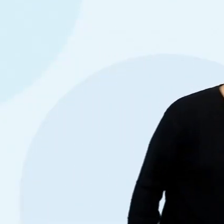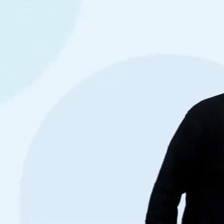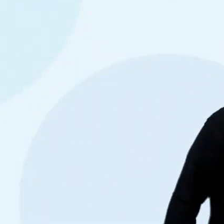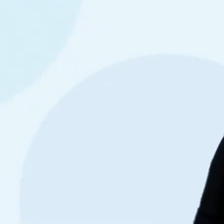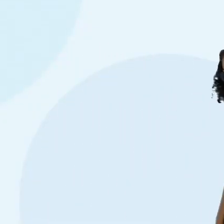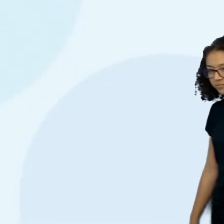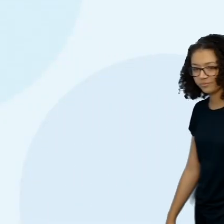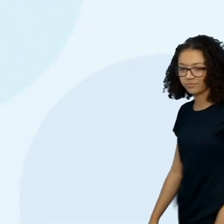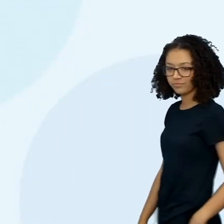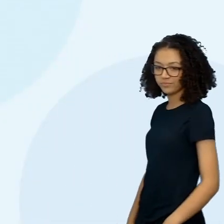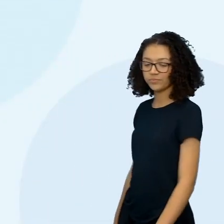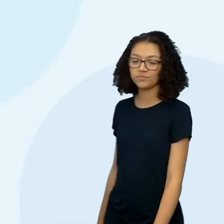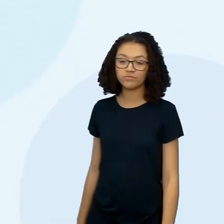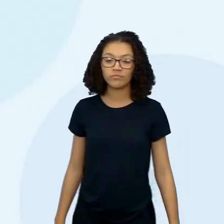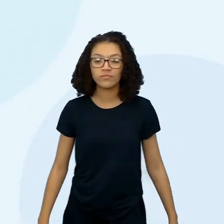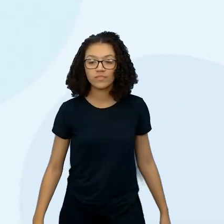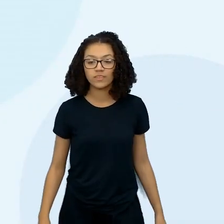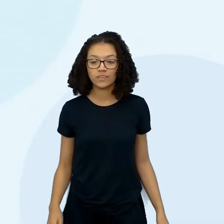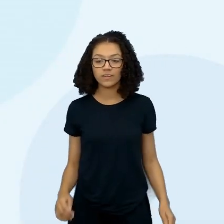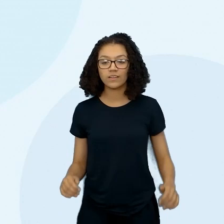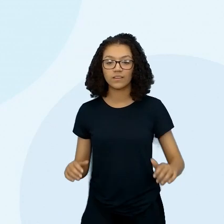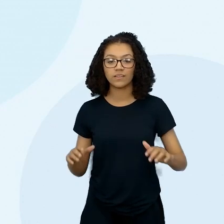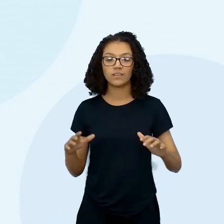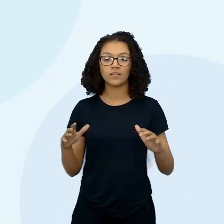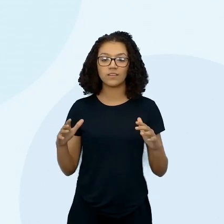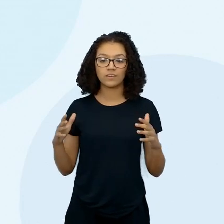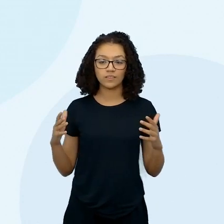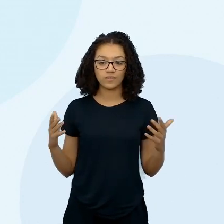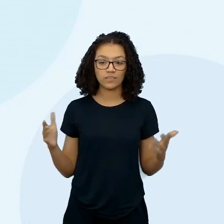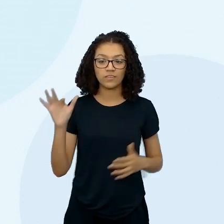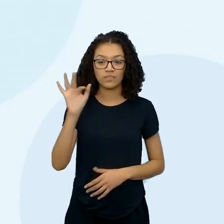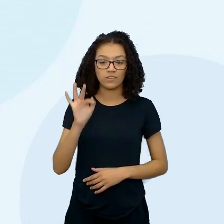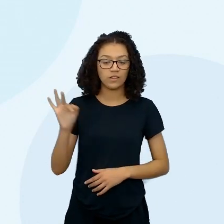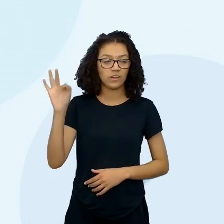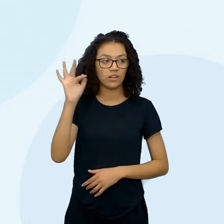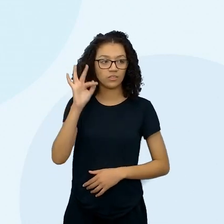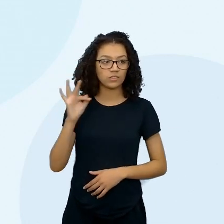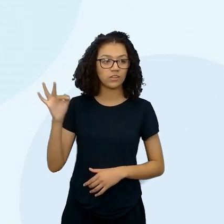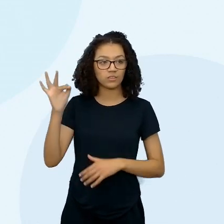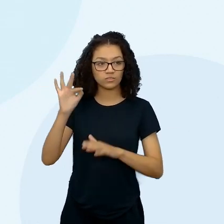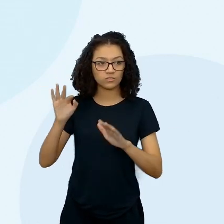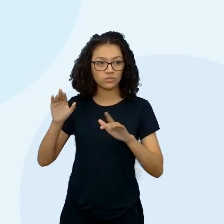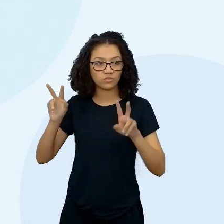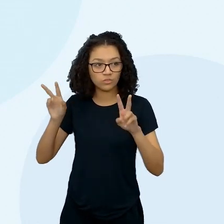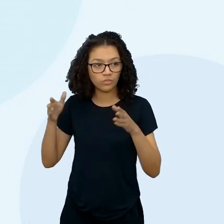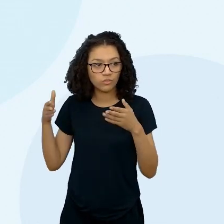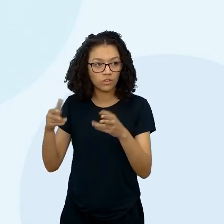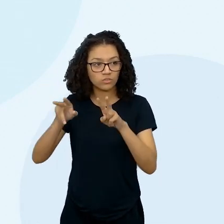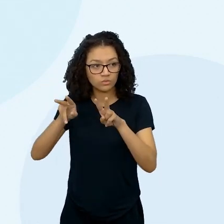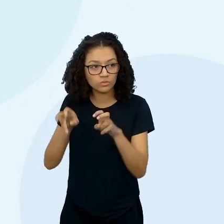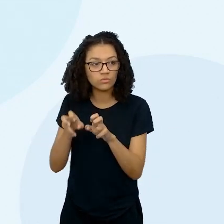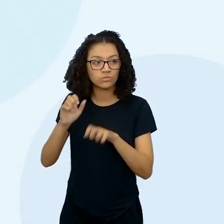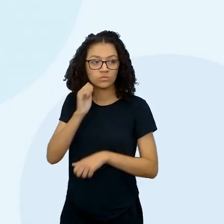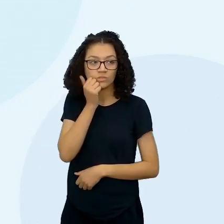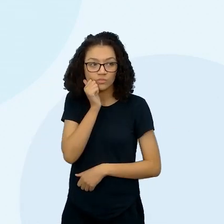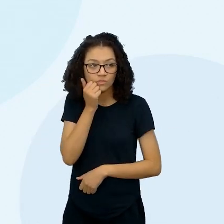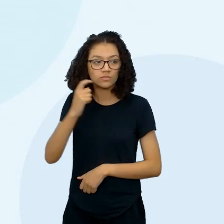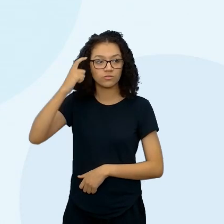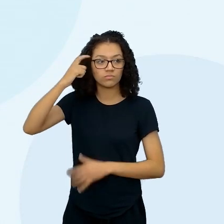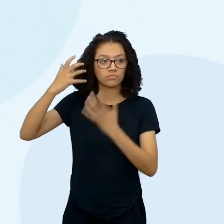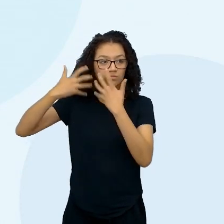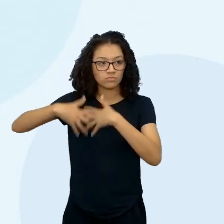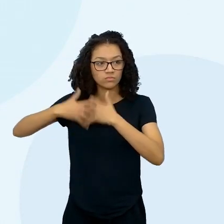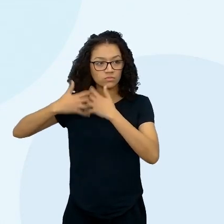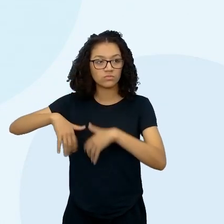curiosidade intelectual, né? Recorrer à abordagem própria das ciências, né? Que é a investigação, reflexão,